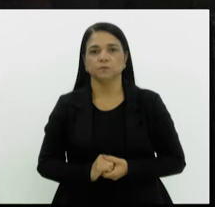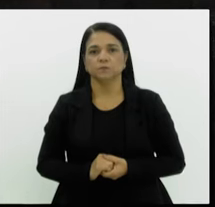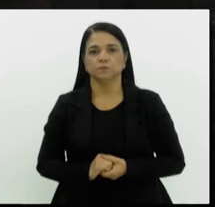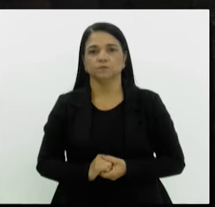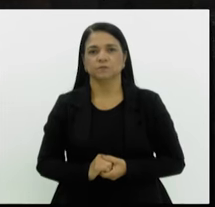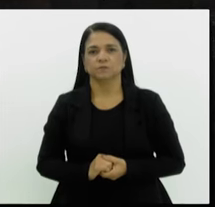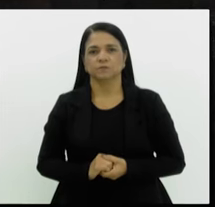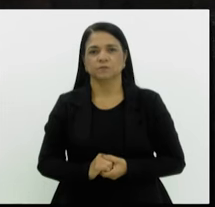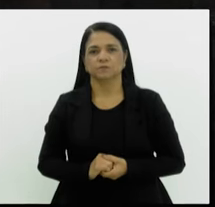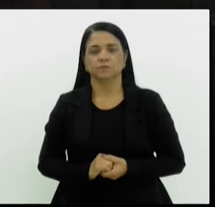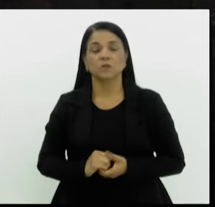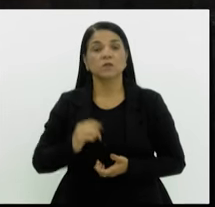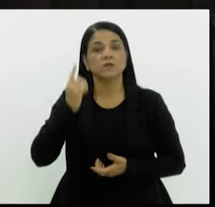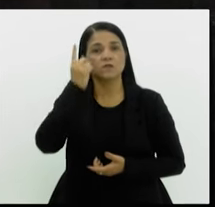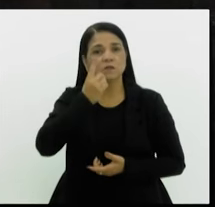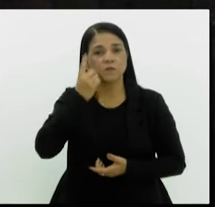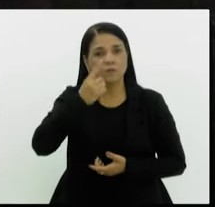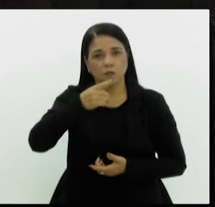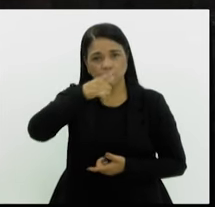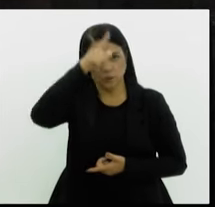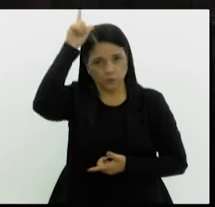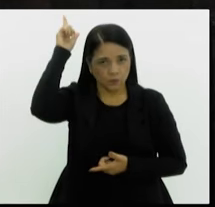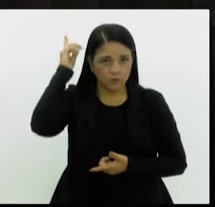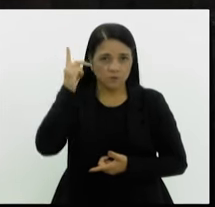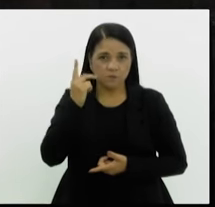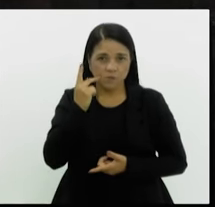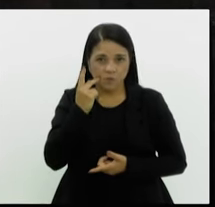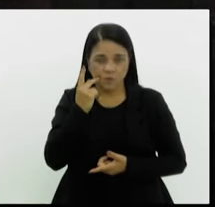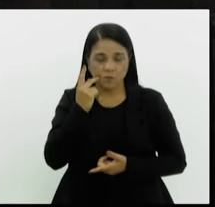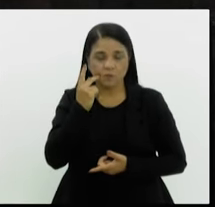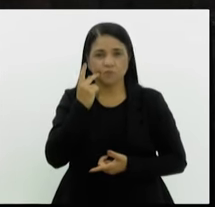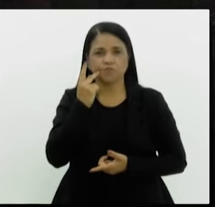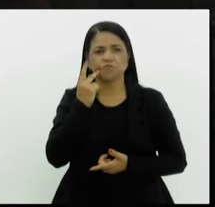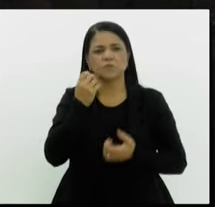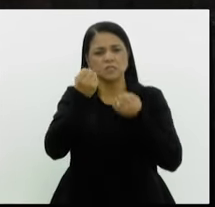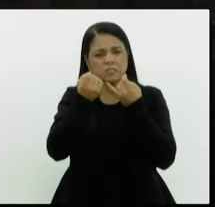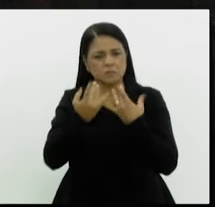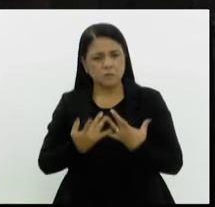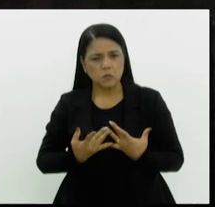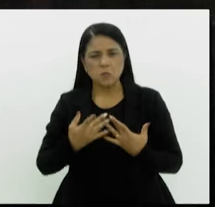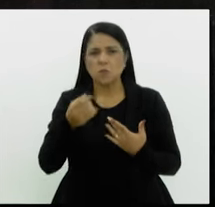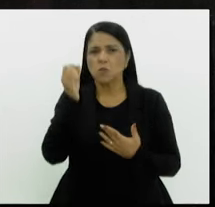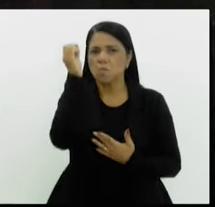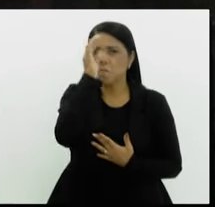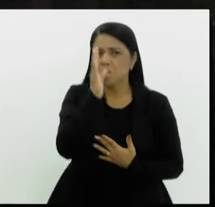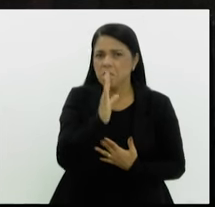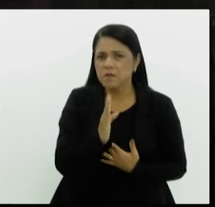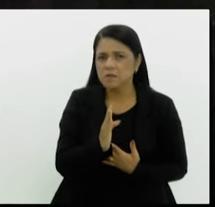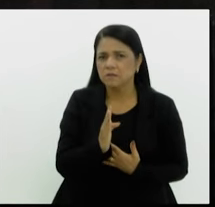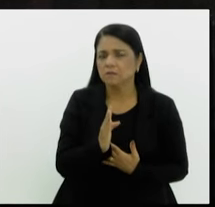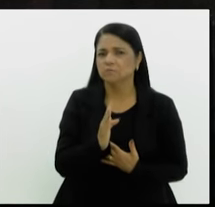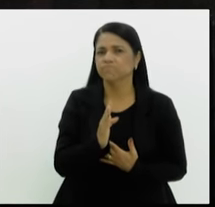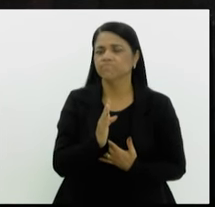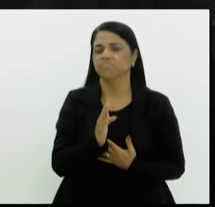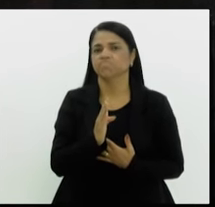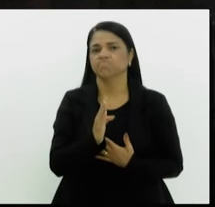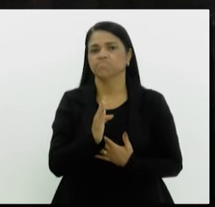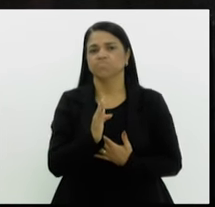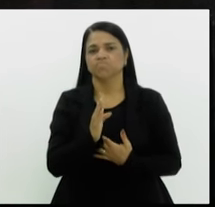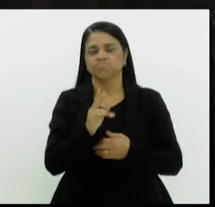e o deputado Luiz Paulo disse que o Brasil está sem...